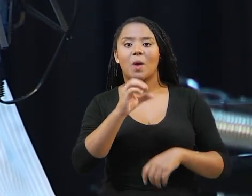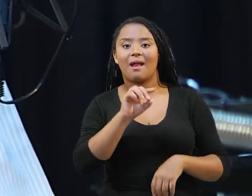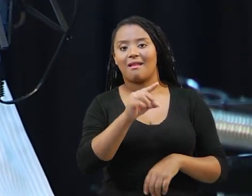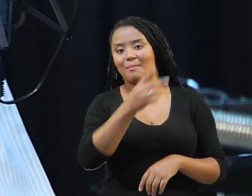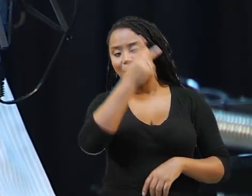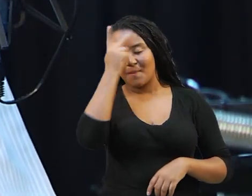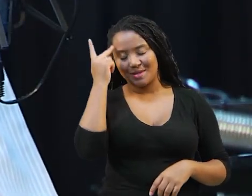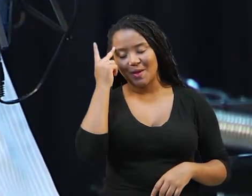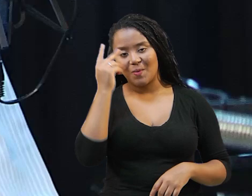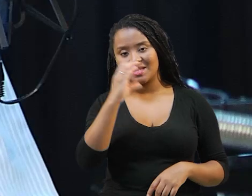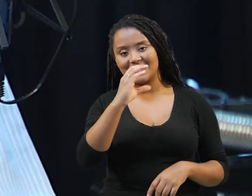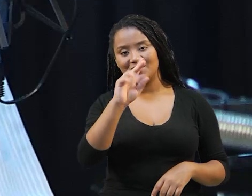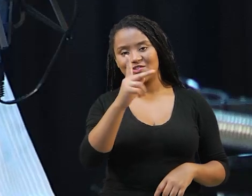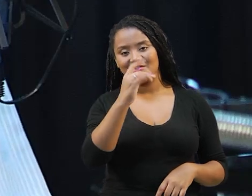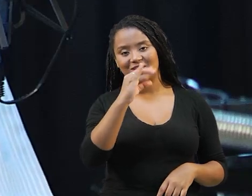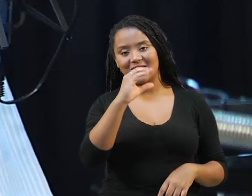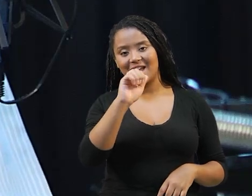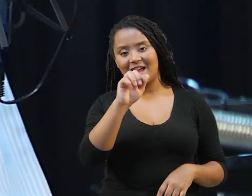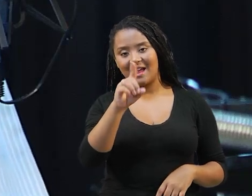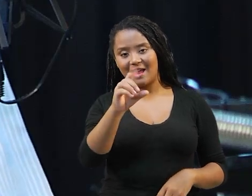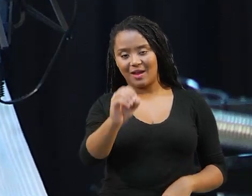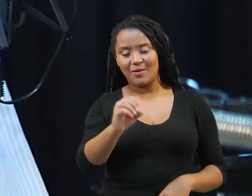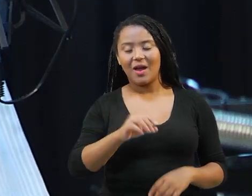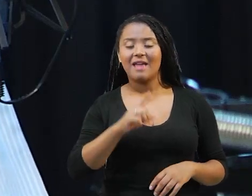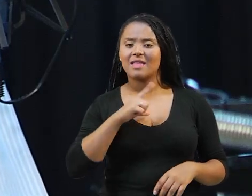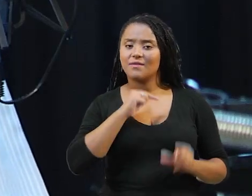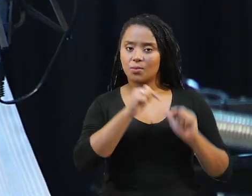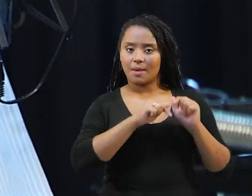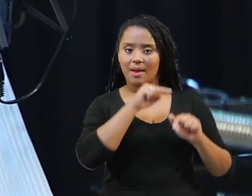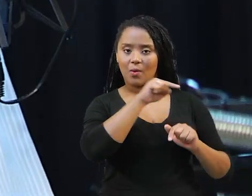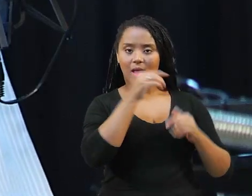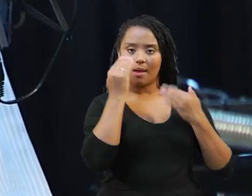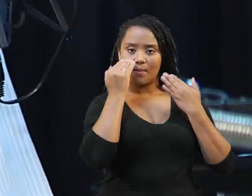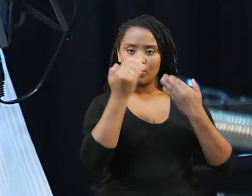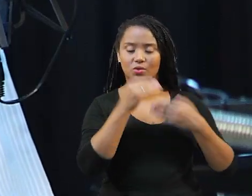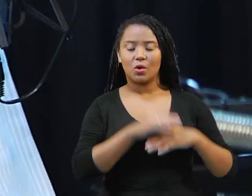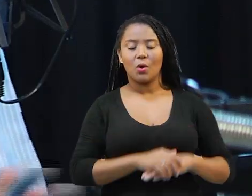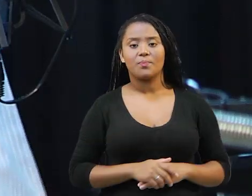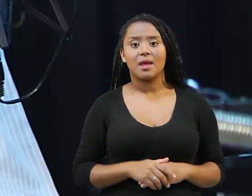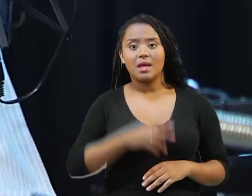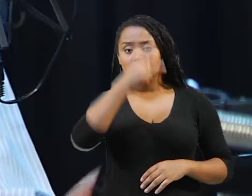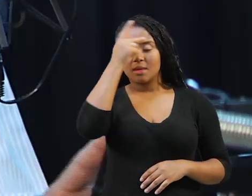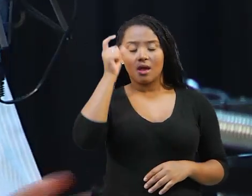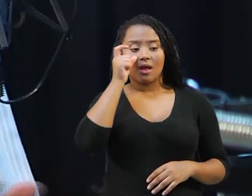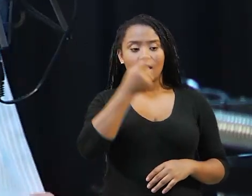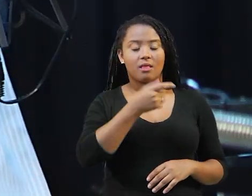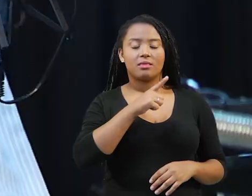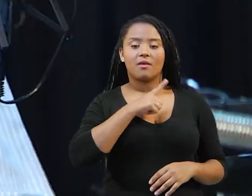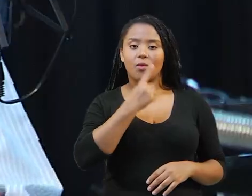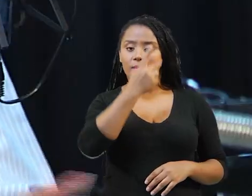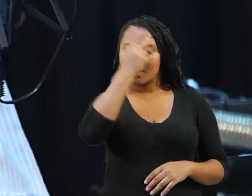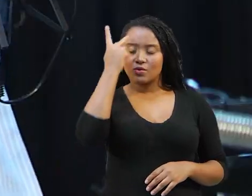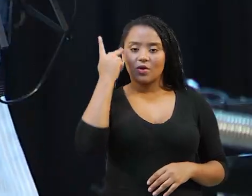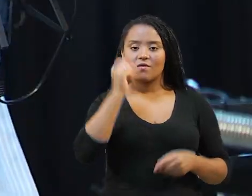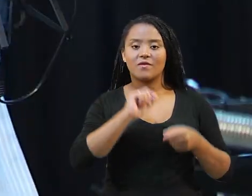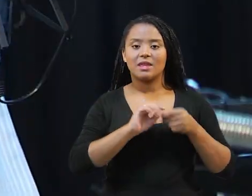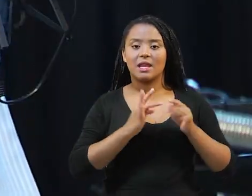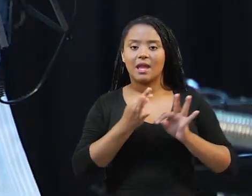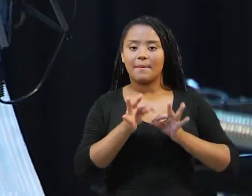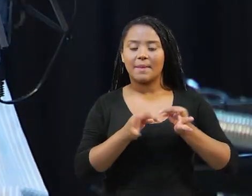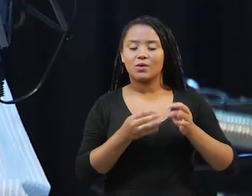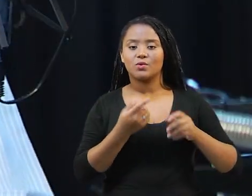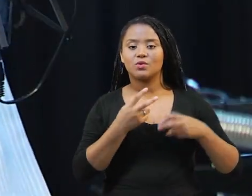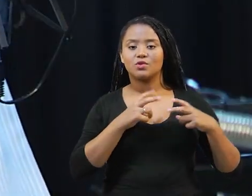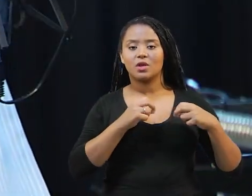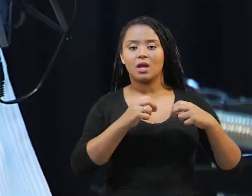chamou a atenção do mundo inteiro. Eles compararam pessoas que tiveram câncer, eles fizeram os tratamentos, aí seguiram a vida normal, um grupo